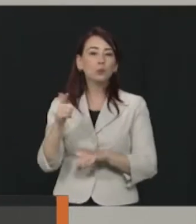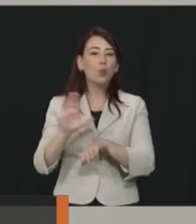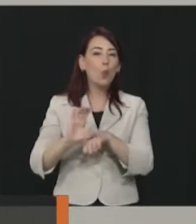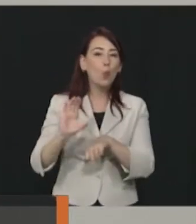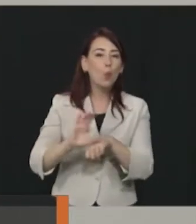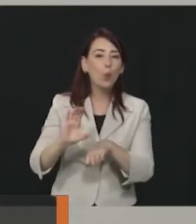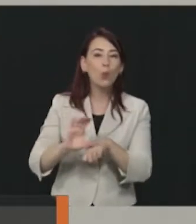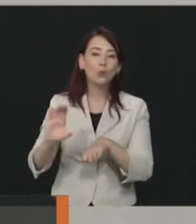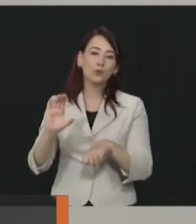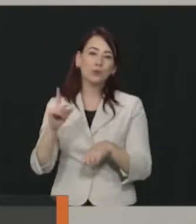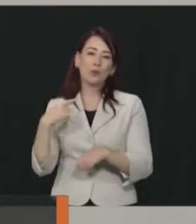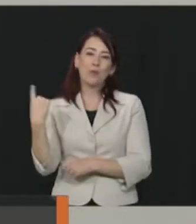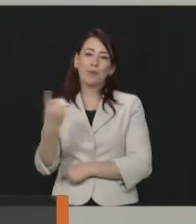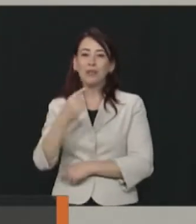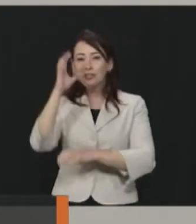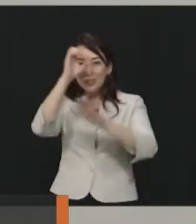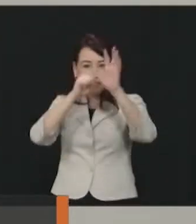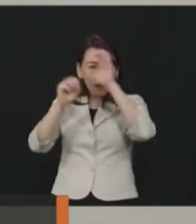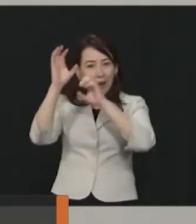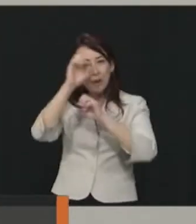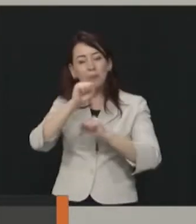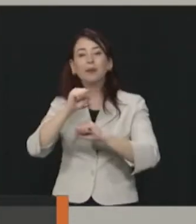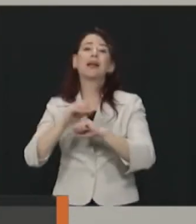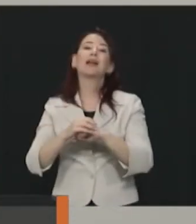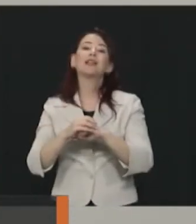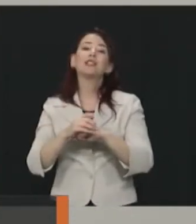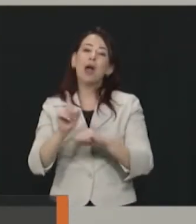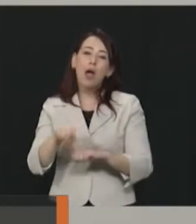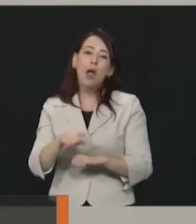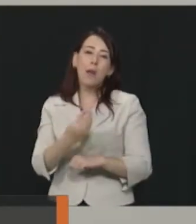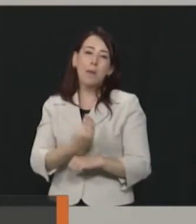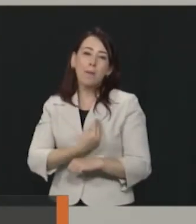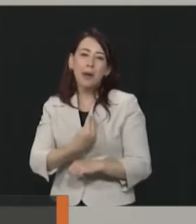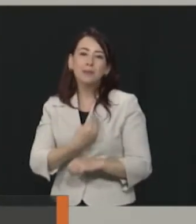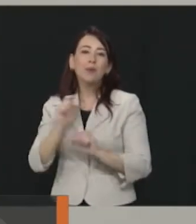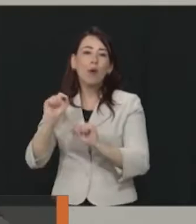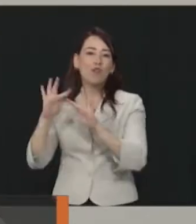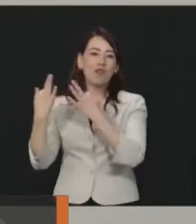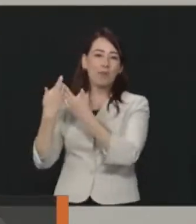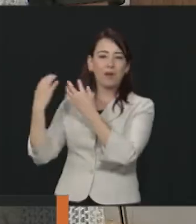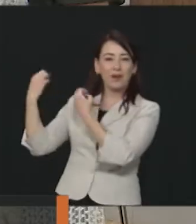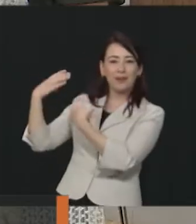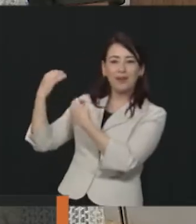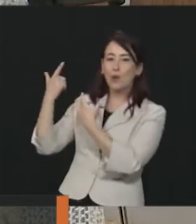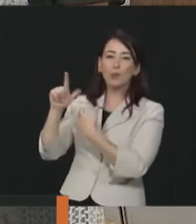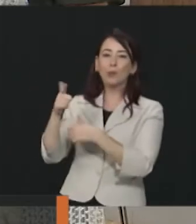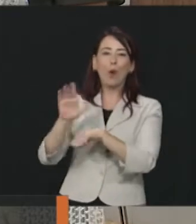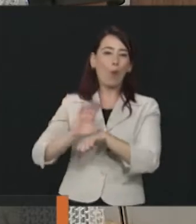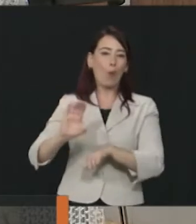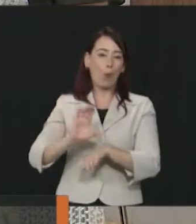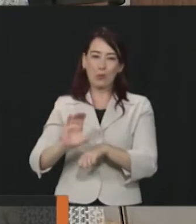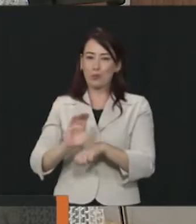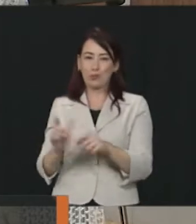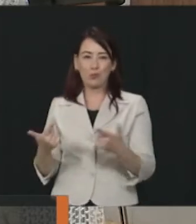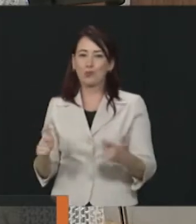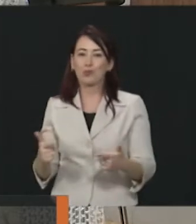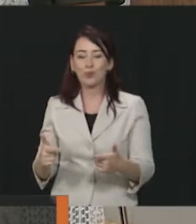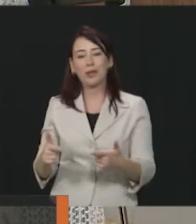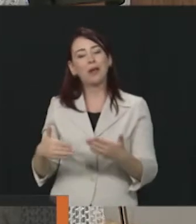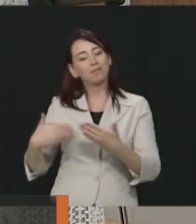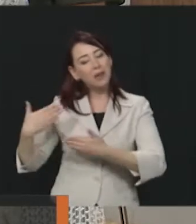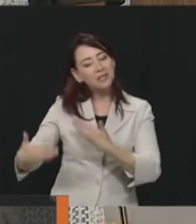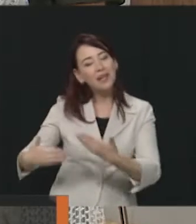gente aprendia mesmo, era com a participação da família. Fazendo, né? Fazendo, aprendendo,